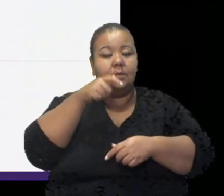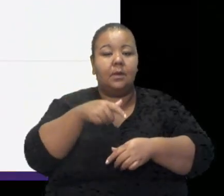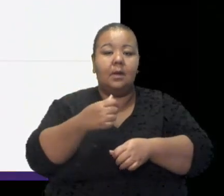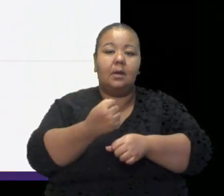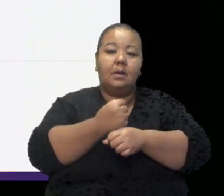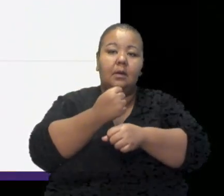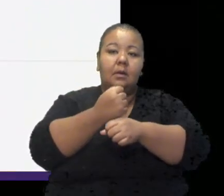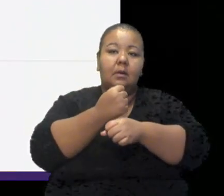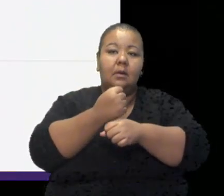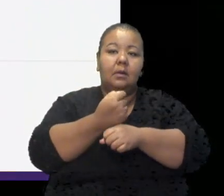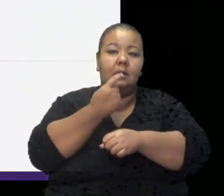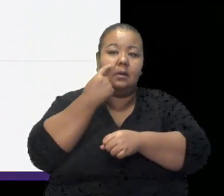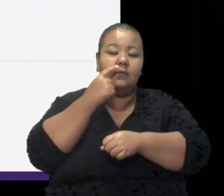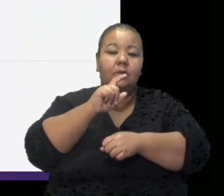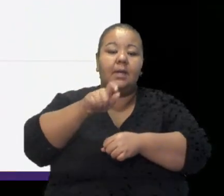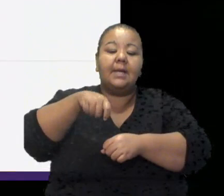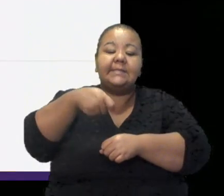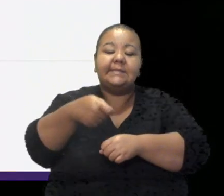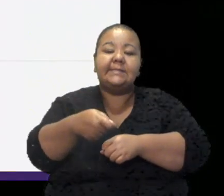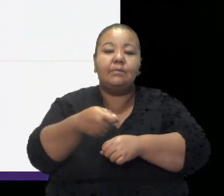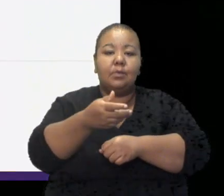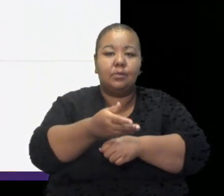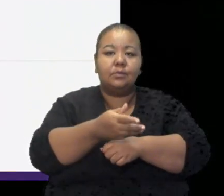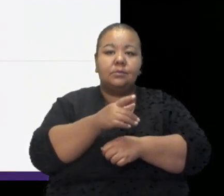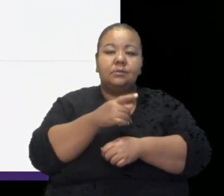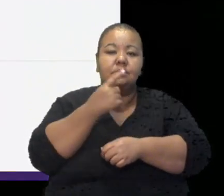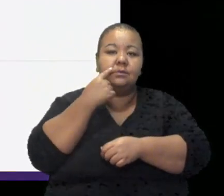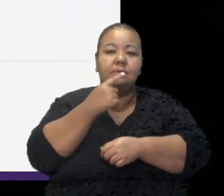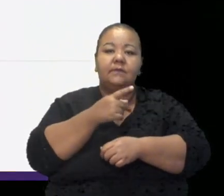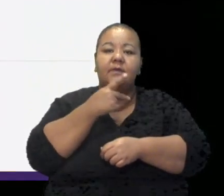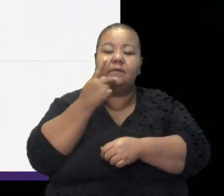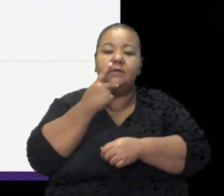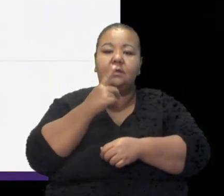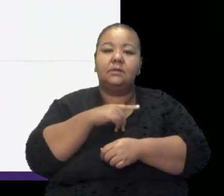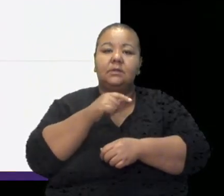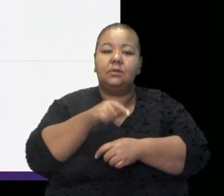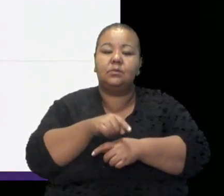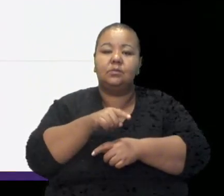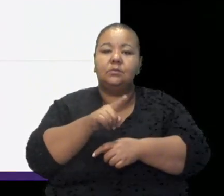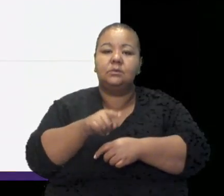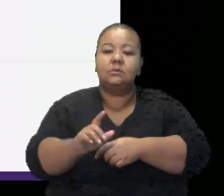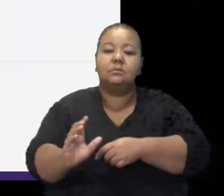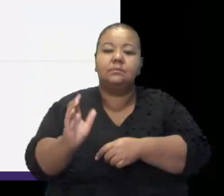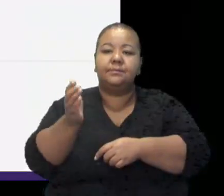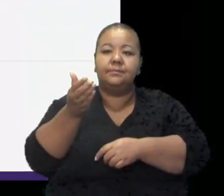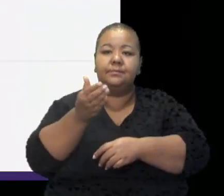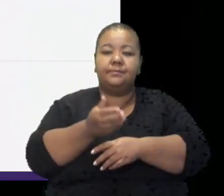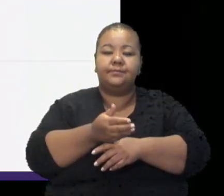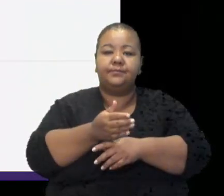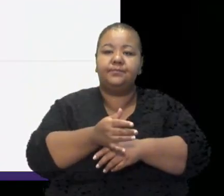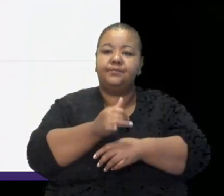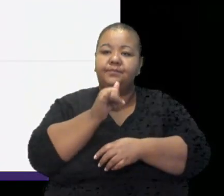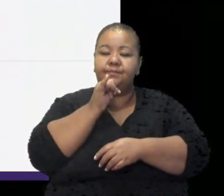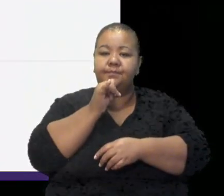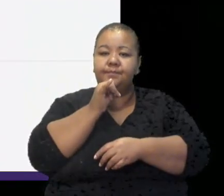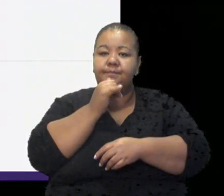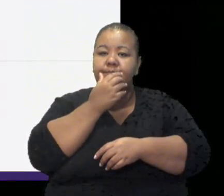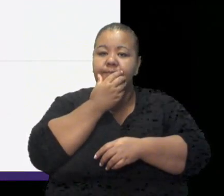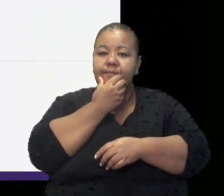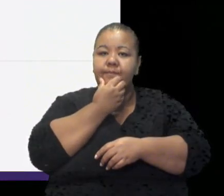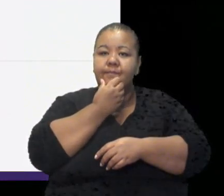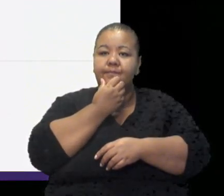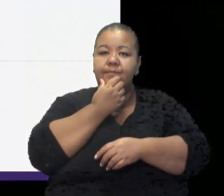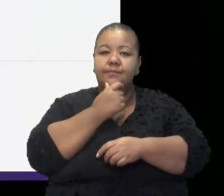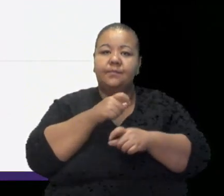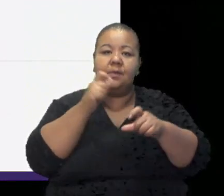produção, eu vou colocar ela como em forma de círculo, né, e ele vai indicar que tem uma operação que está acontecendo. Um exemplo, então, seria